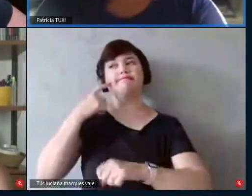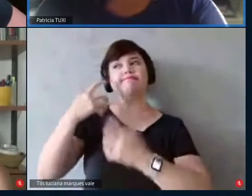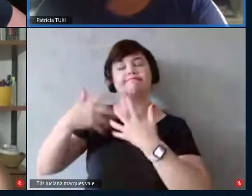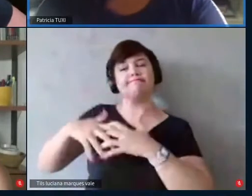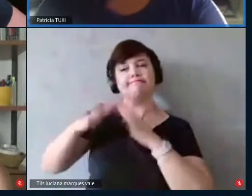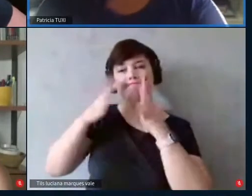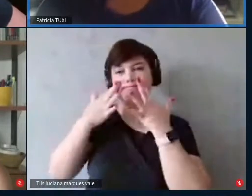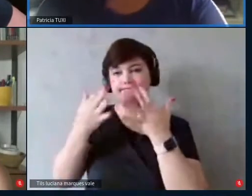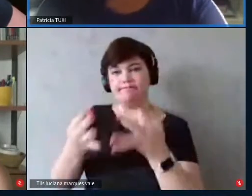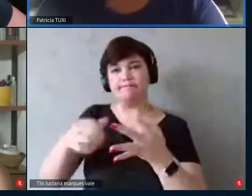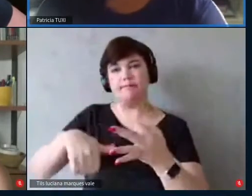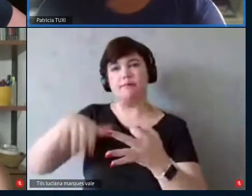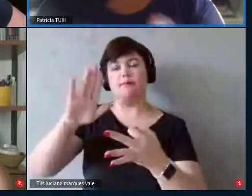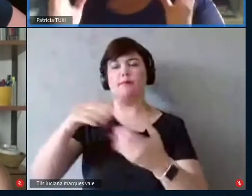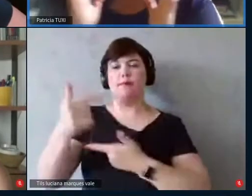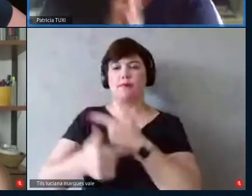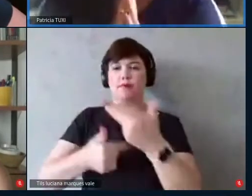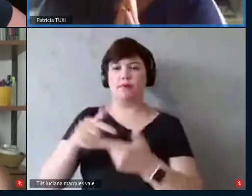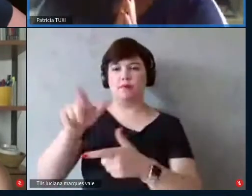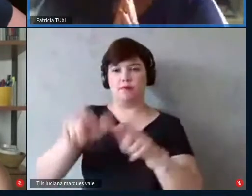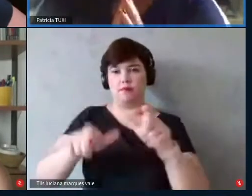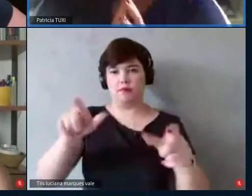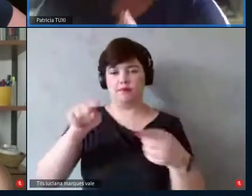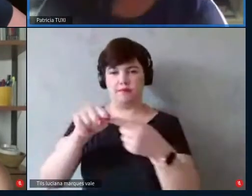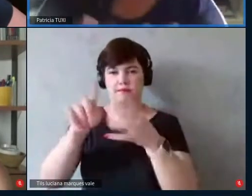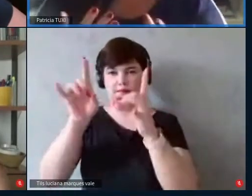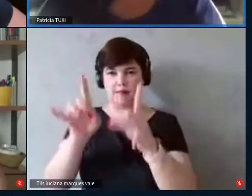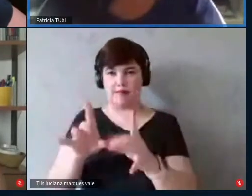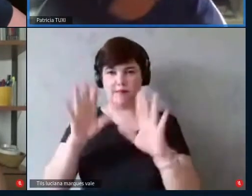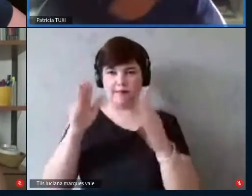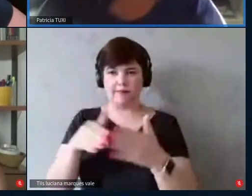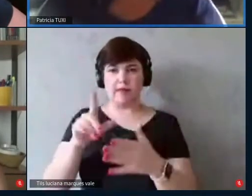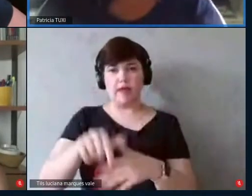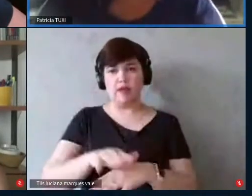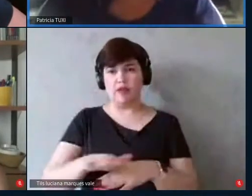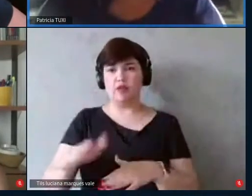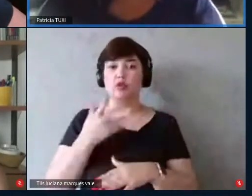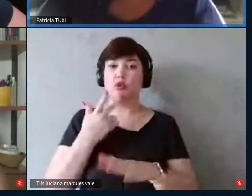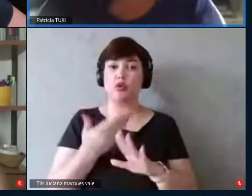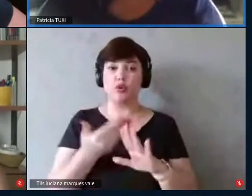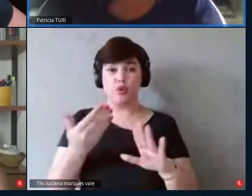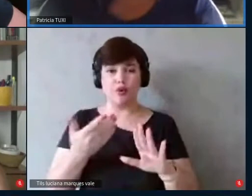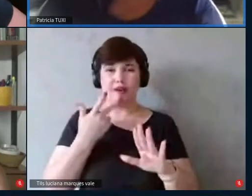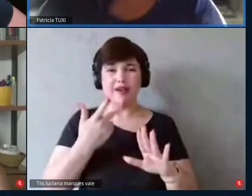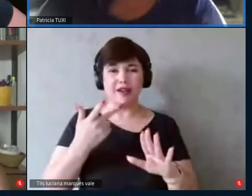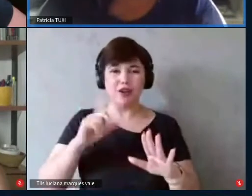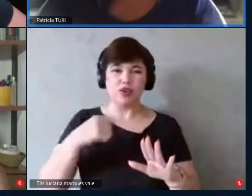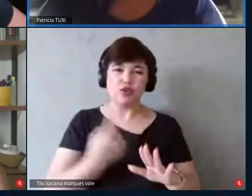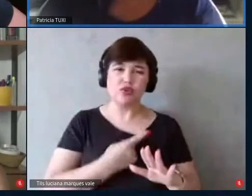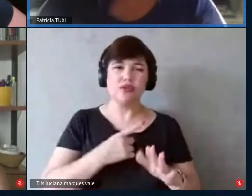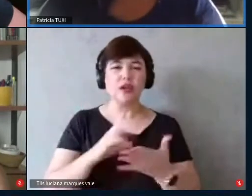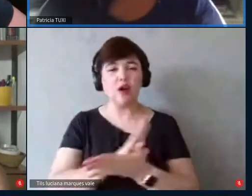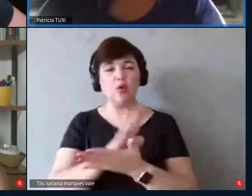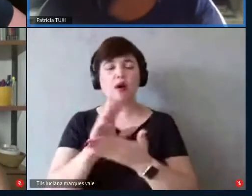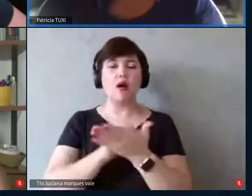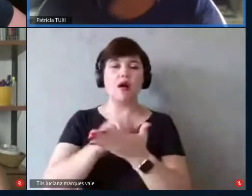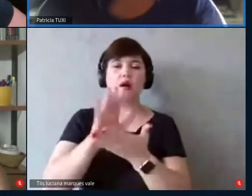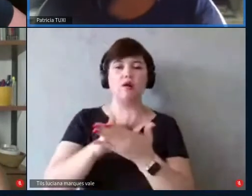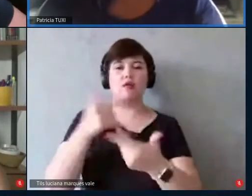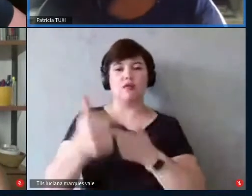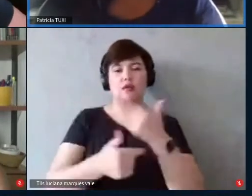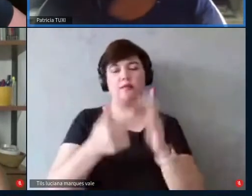atenção maior e um trabalho para especificar. Bom, era isso, fora as partes a gente tem algumas anotações do